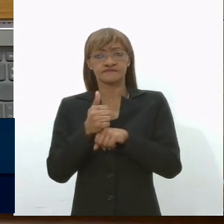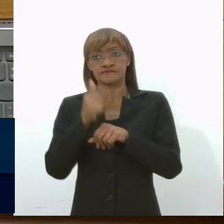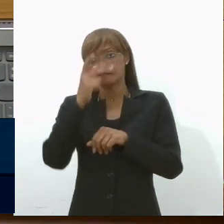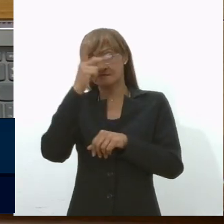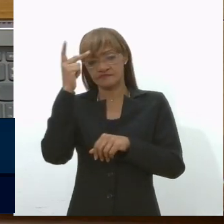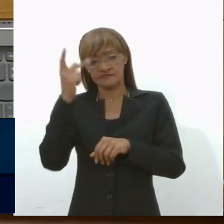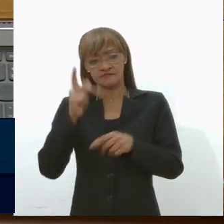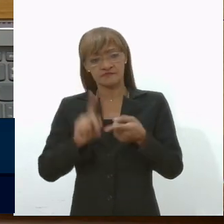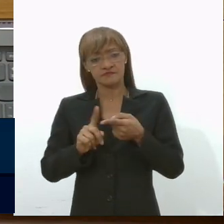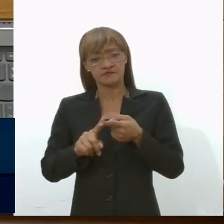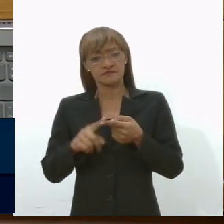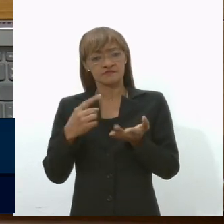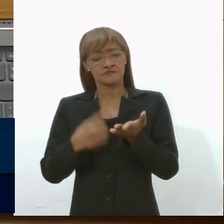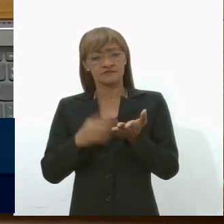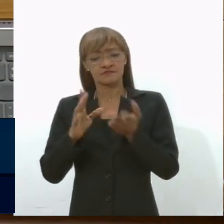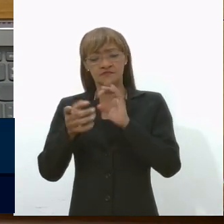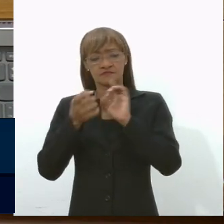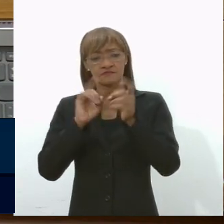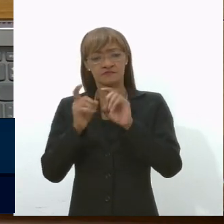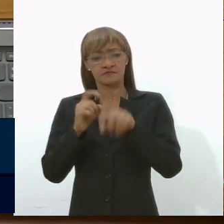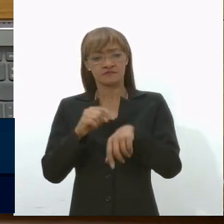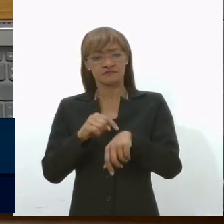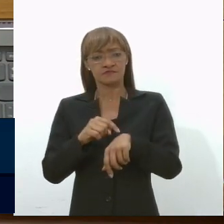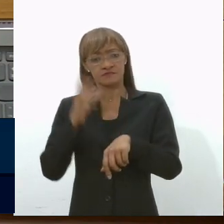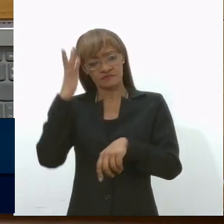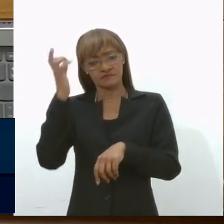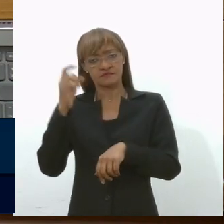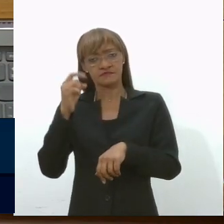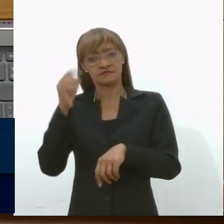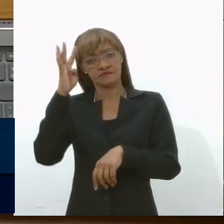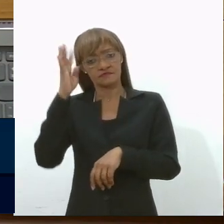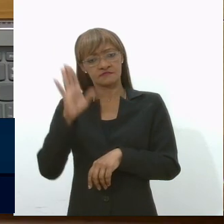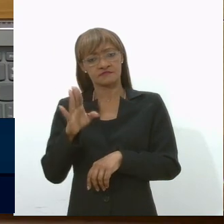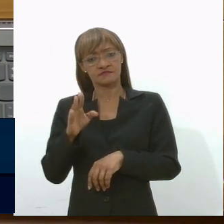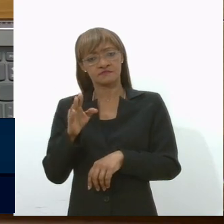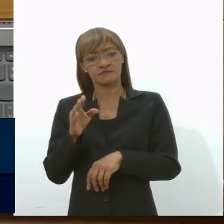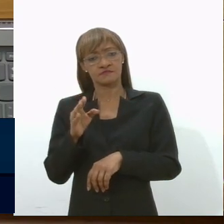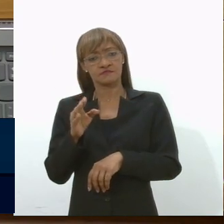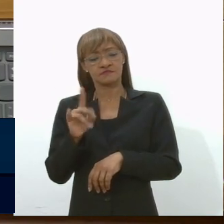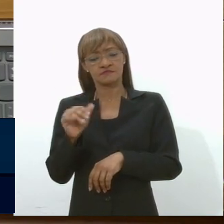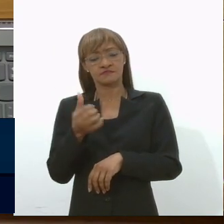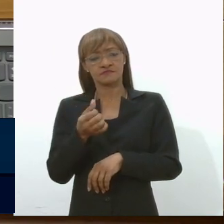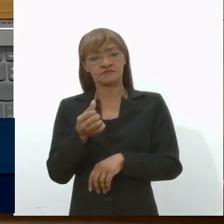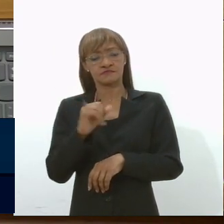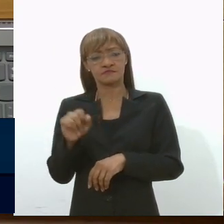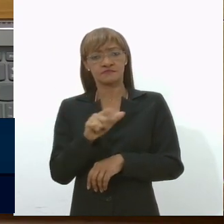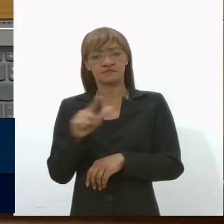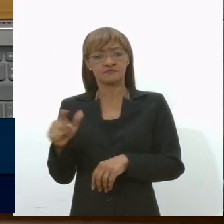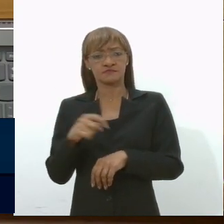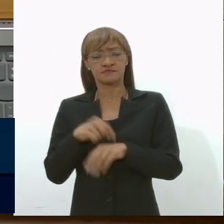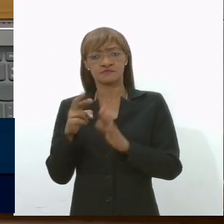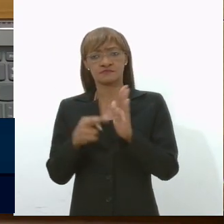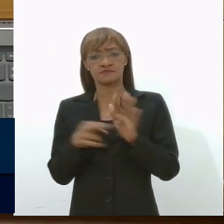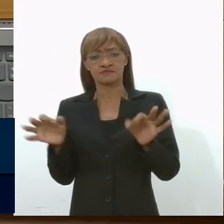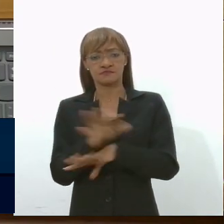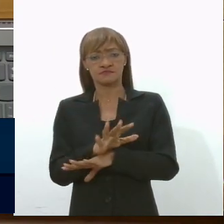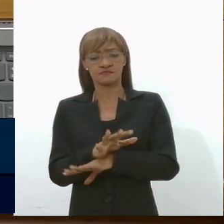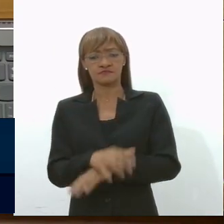tempo que convocam a sessão ordinária para amanhã, quarta-feira, 6 de julho, num horário regimental. Declaro de sessão.